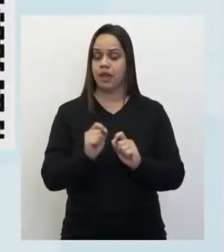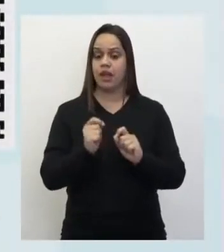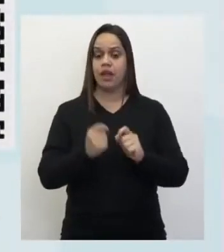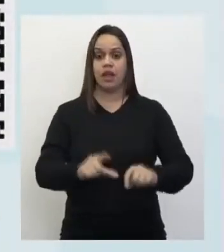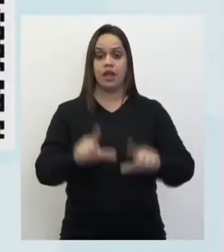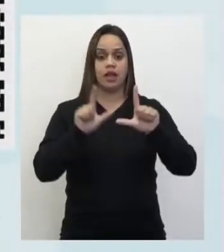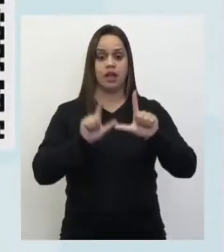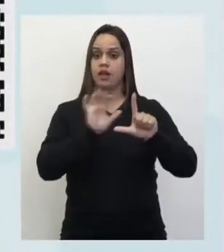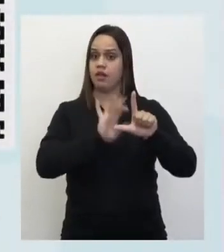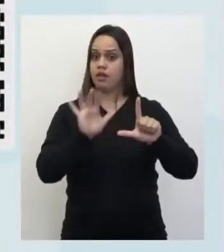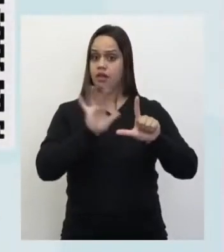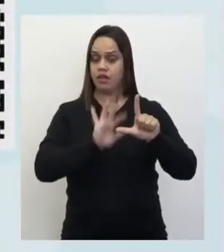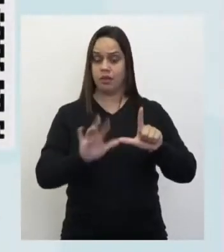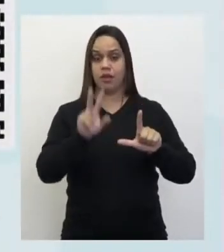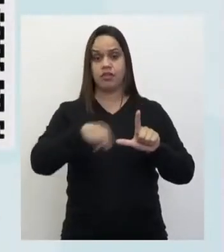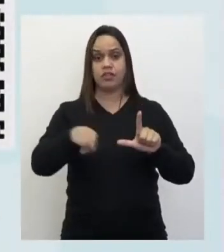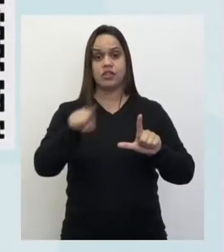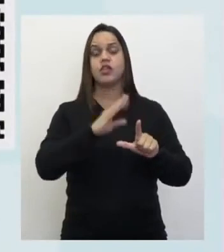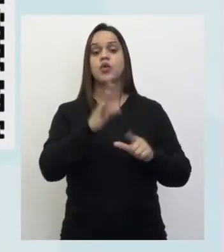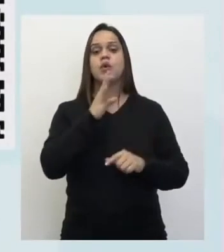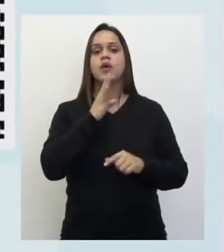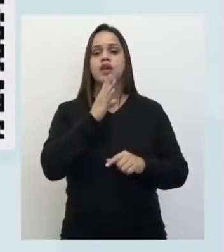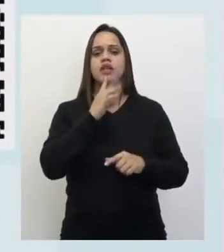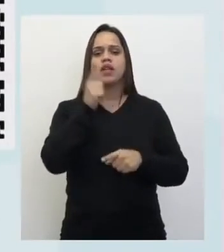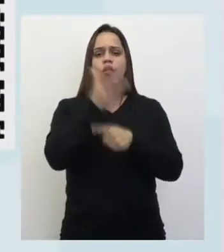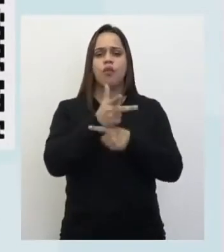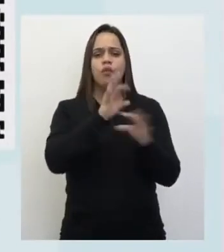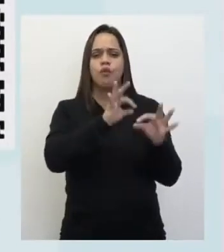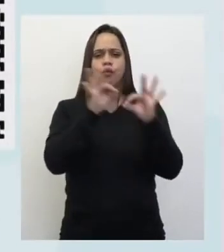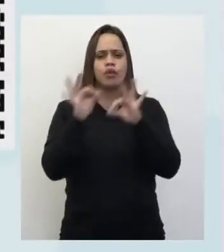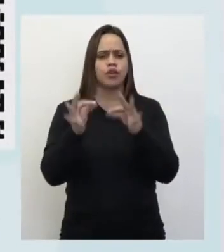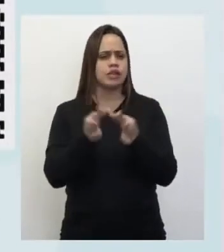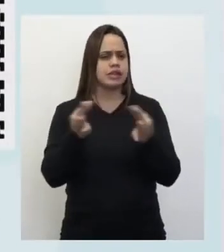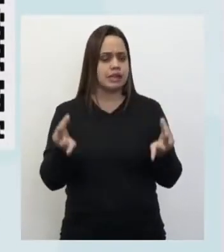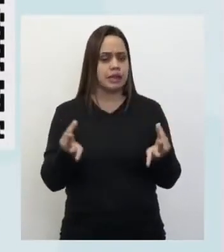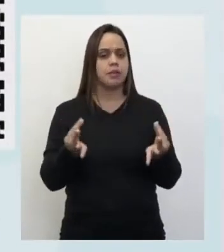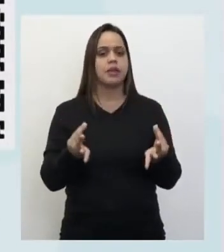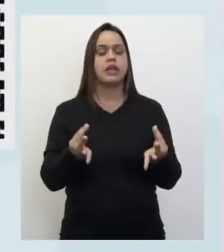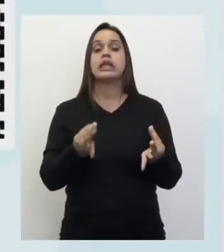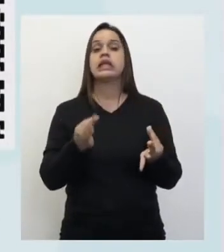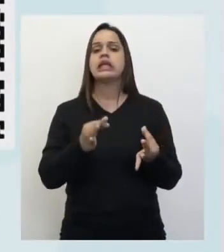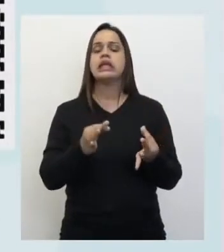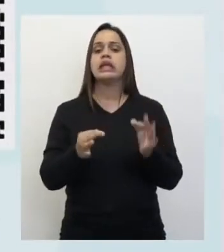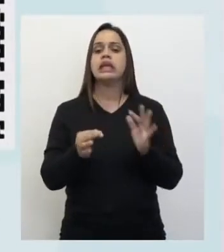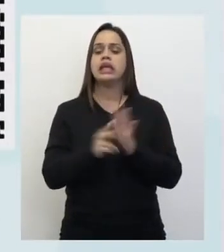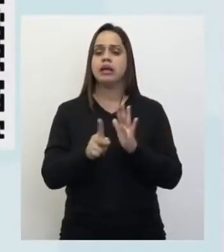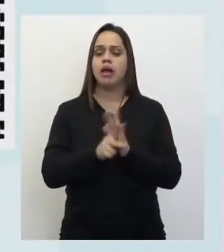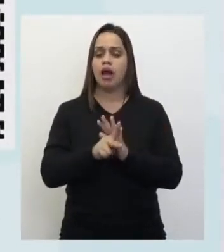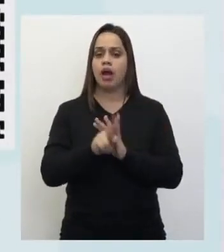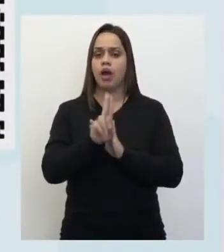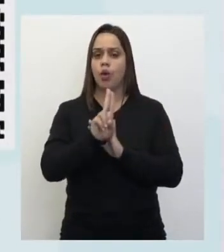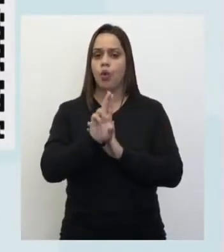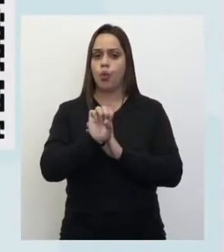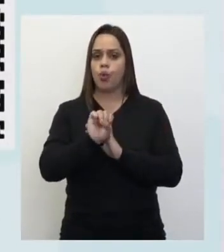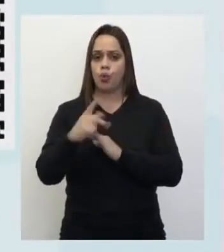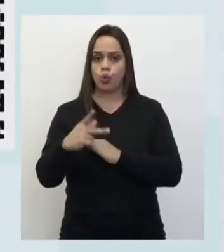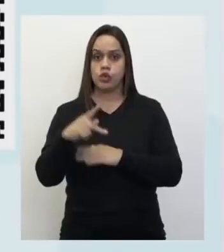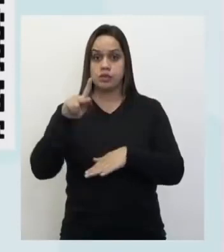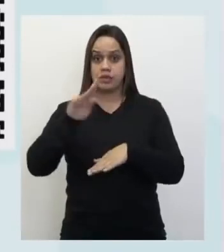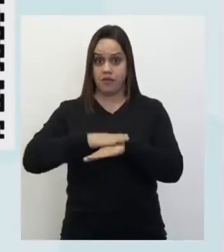vocês conhecerem um vídeo bem curto, bem simples, produzido pela USP, sobre o Parque Ibirapuera, que